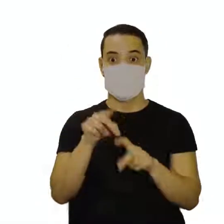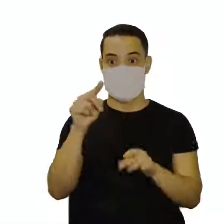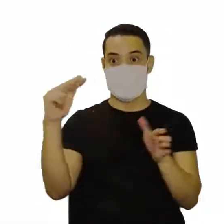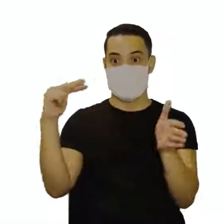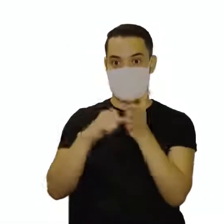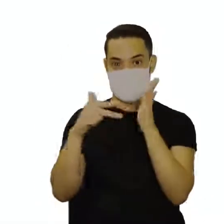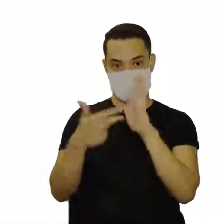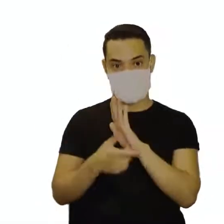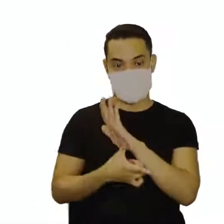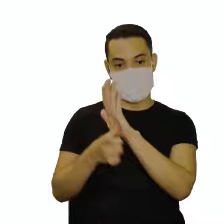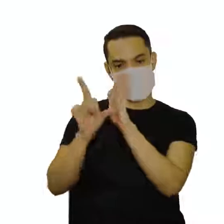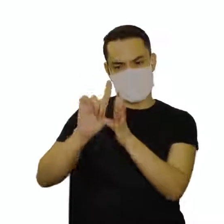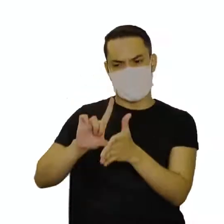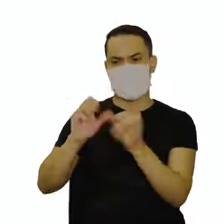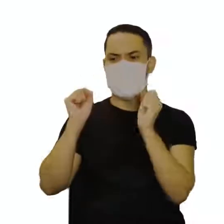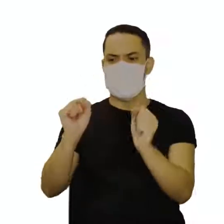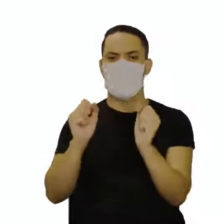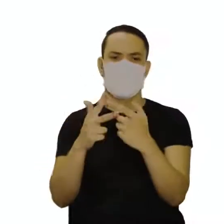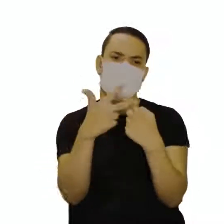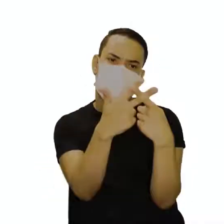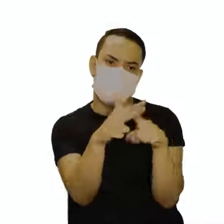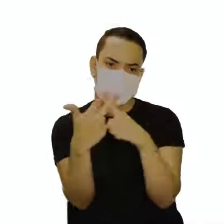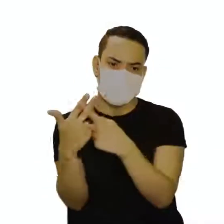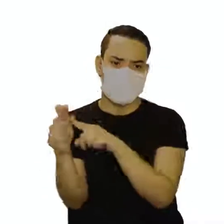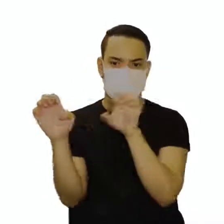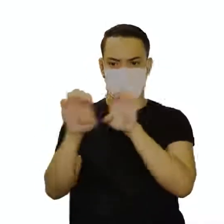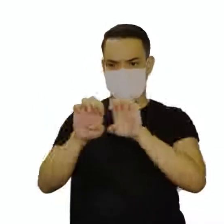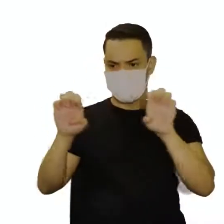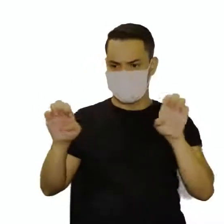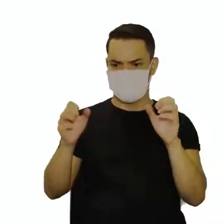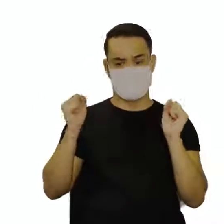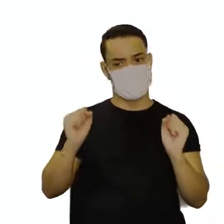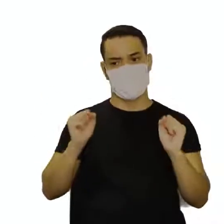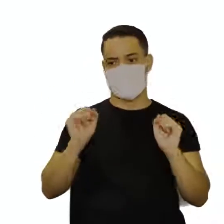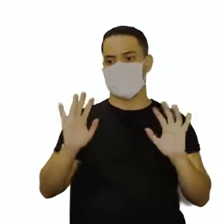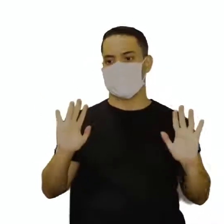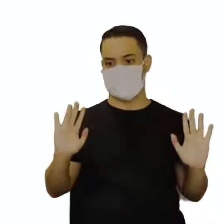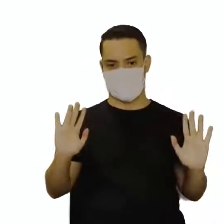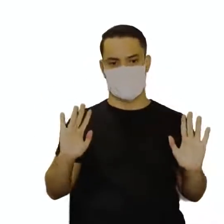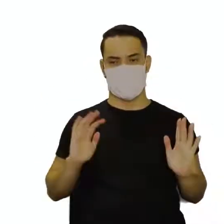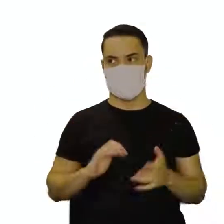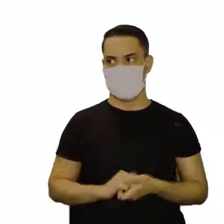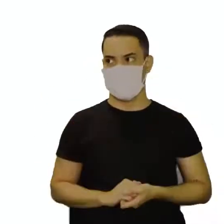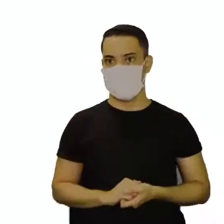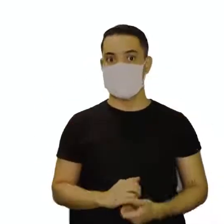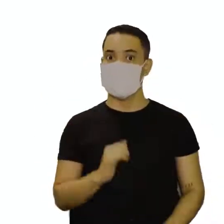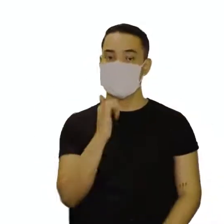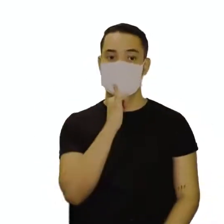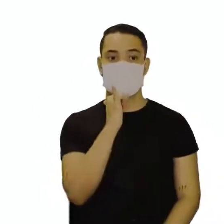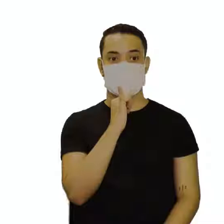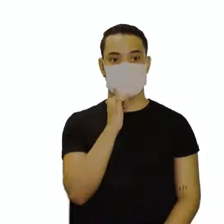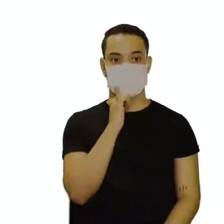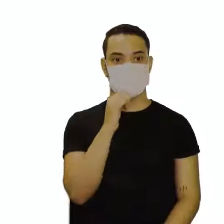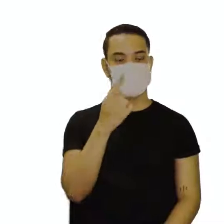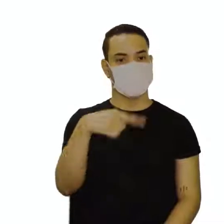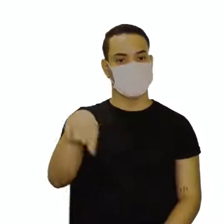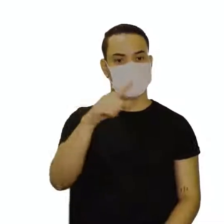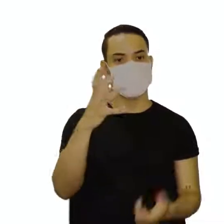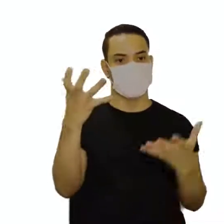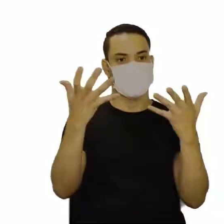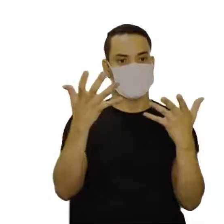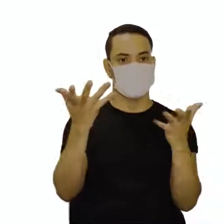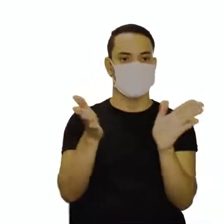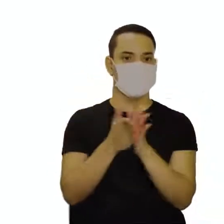que está dizendo. Eu posso arrumar essa equação? Pode. Vamos lá que você queira aqui, por exemplo,